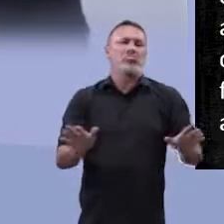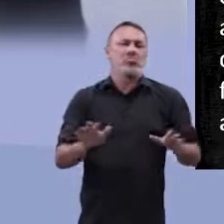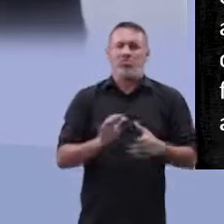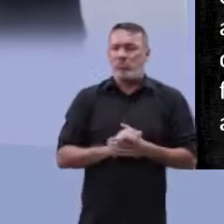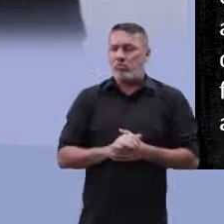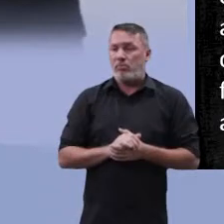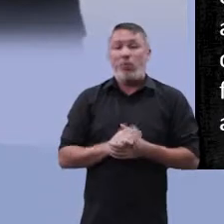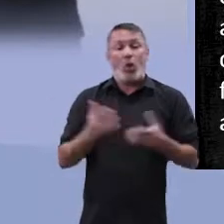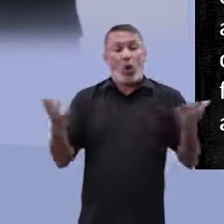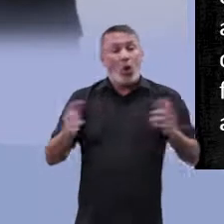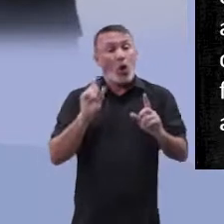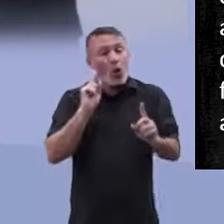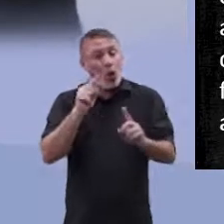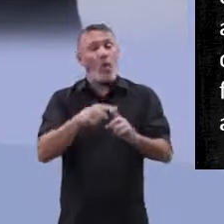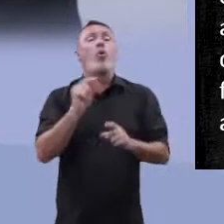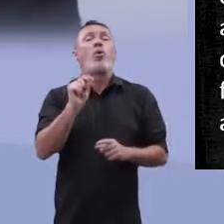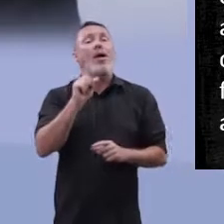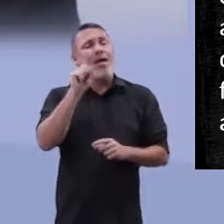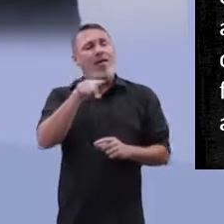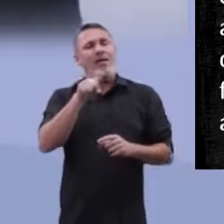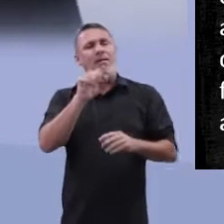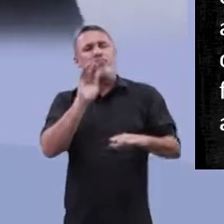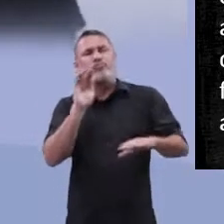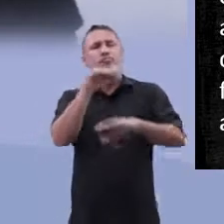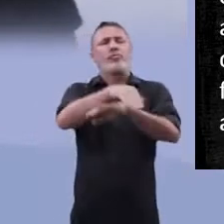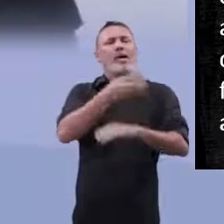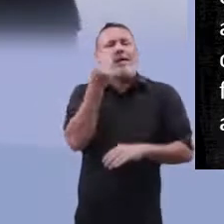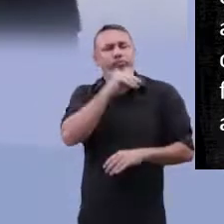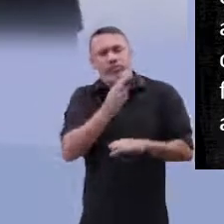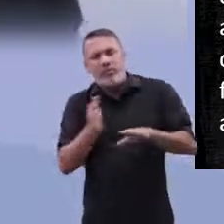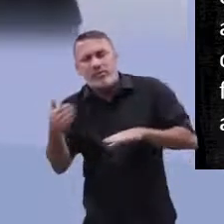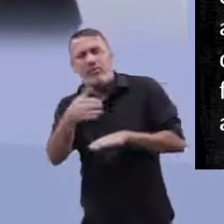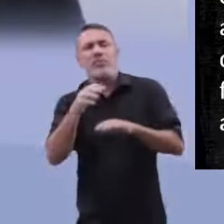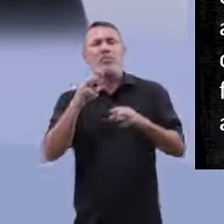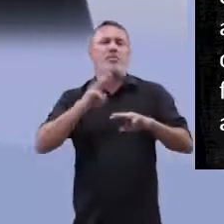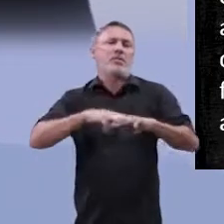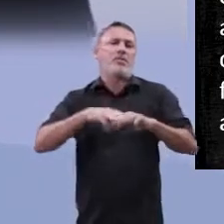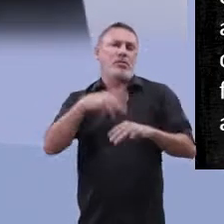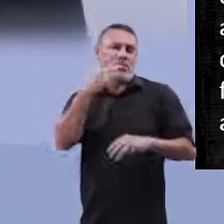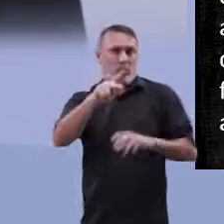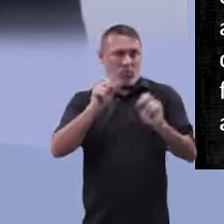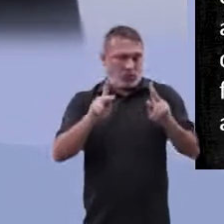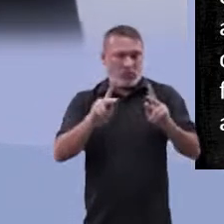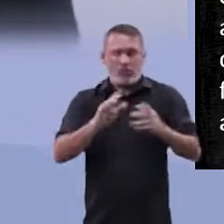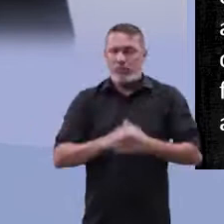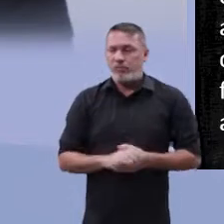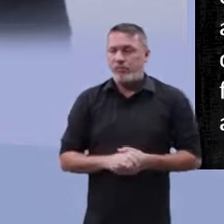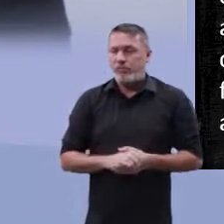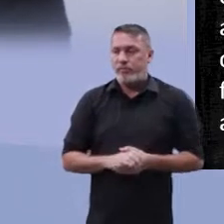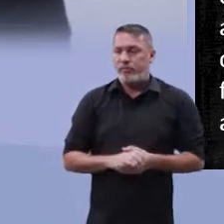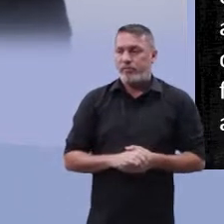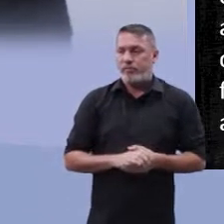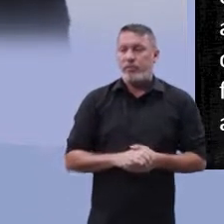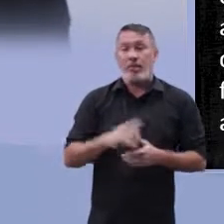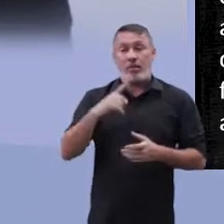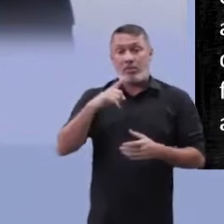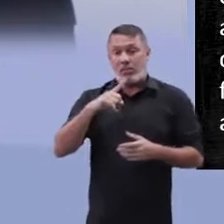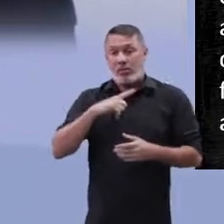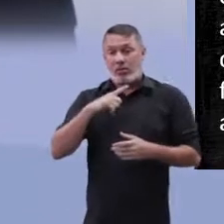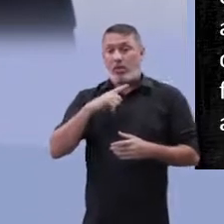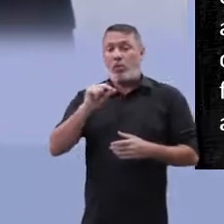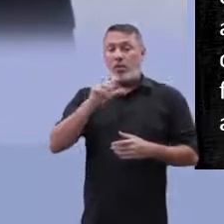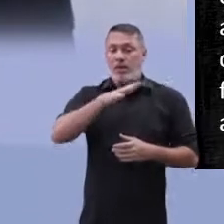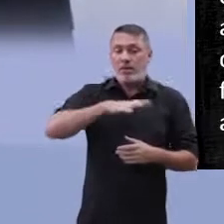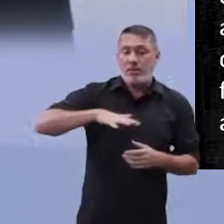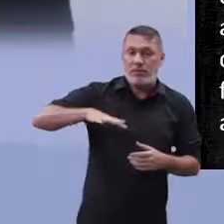a área. Nosso objetivo aqui, hackear a matemática para você. Beleza, meu hacker? E